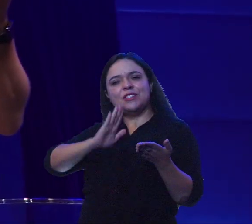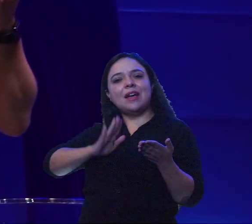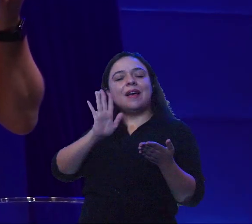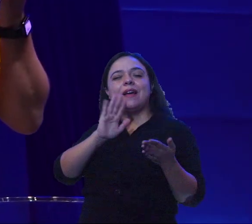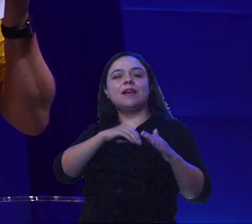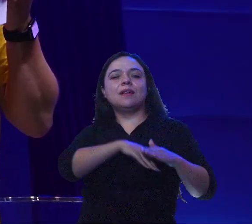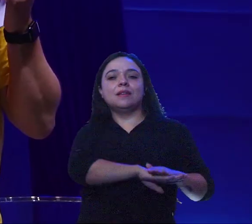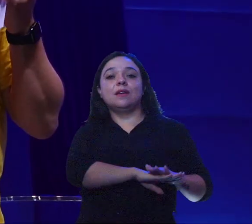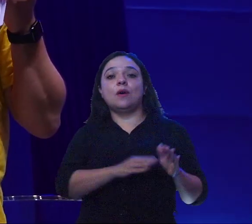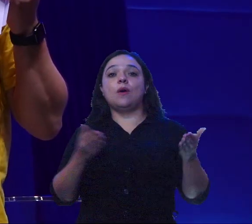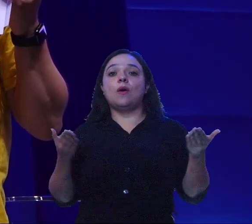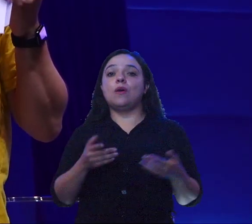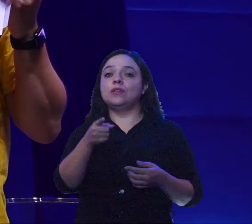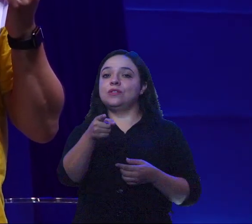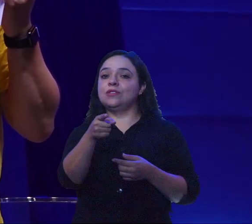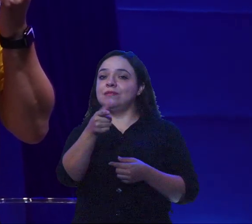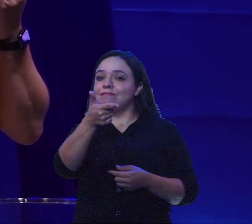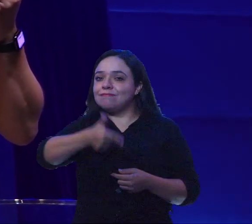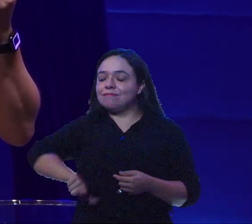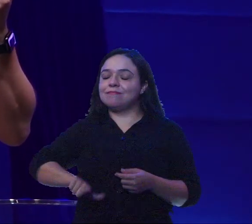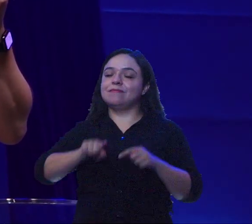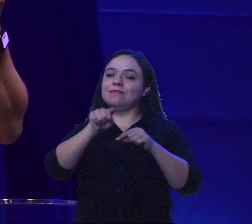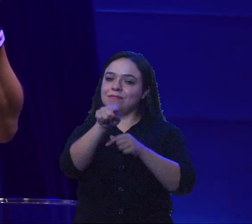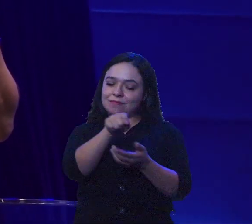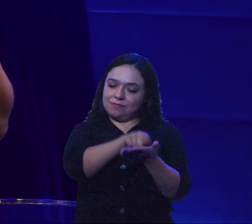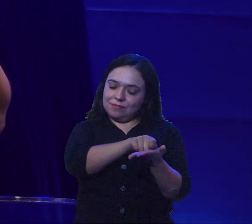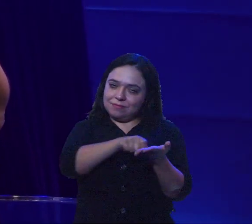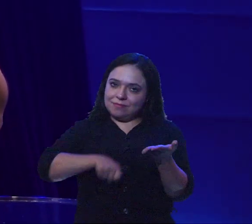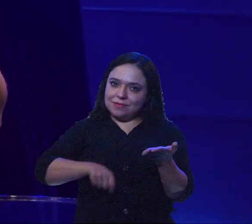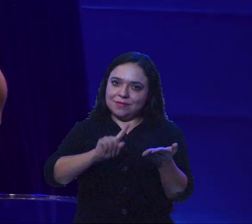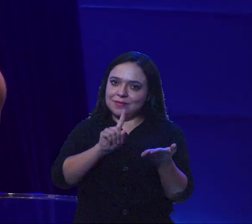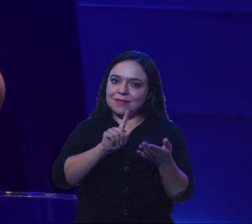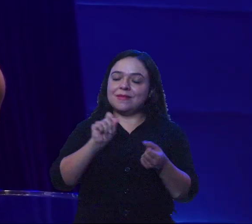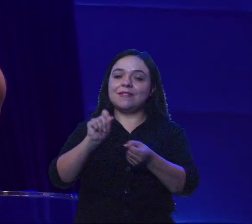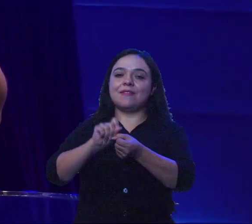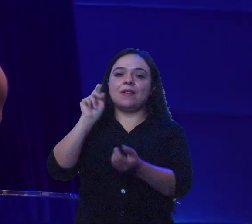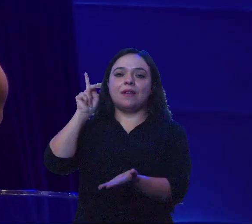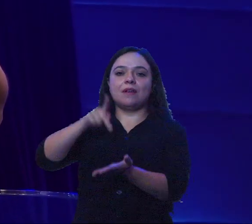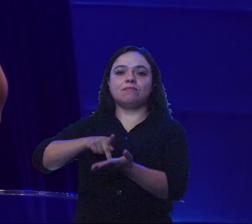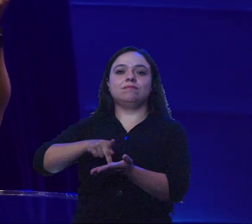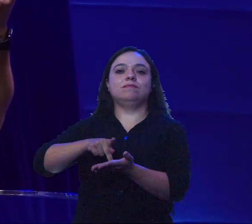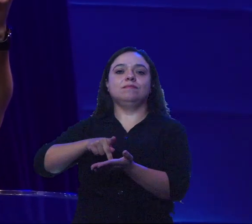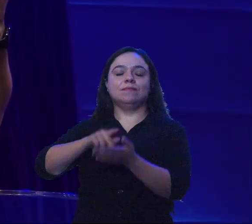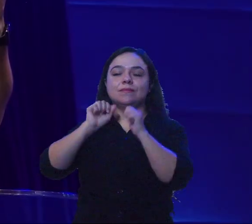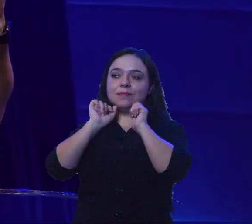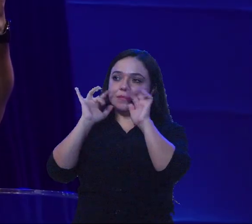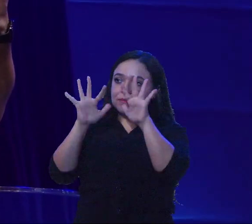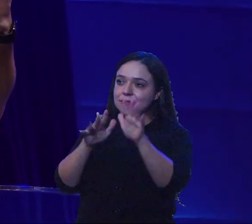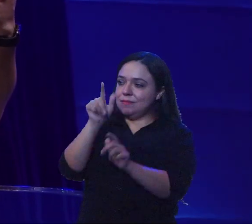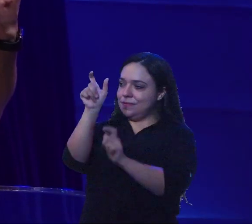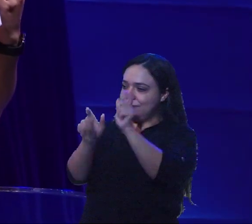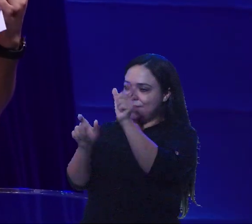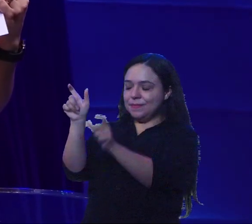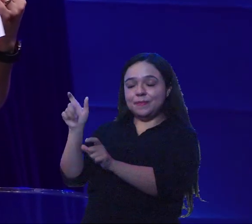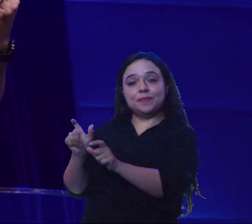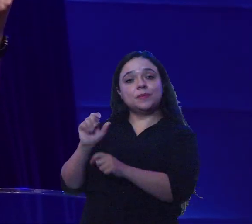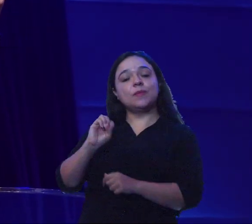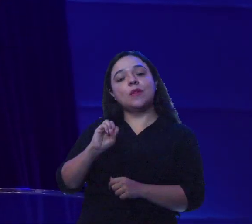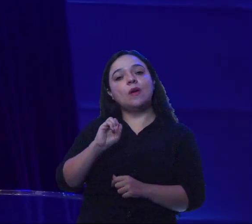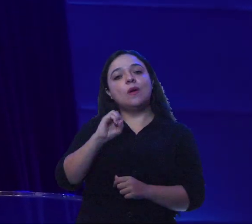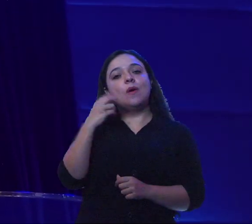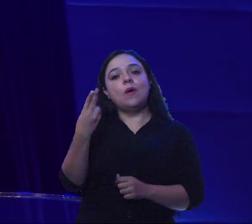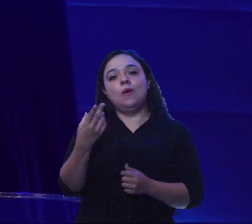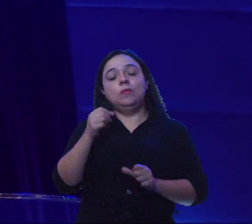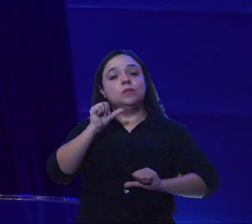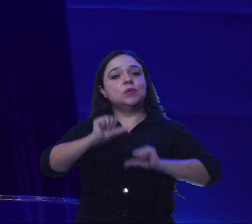no secreto, e hoje Deus trouxe aqui para dizer para você que está na hora de sair do papel para abençoar cada vez mais pessoas. Quem sabe é